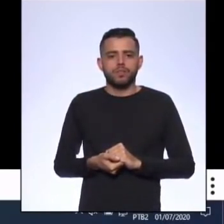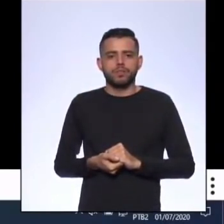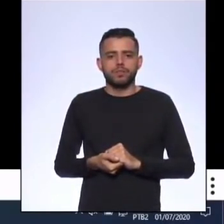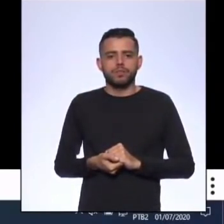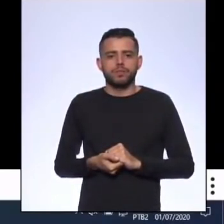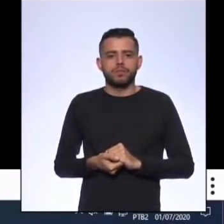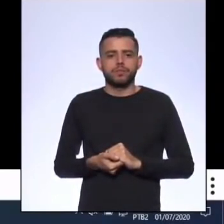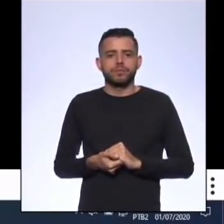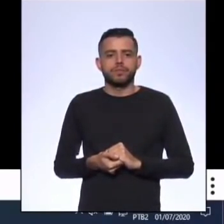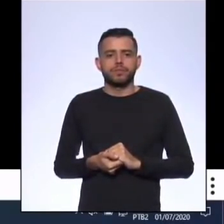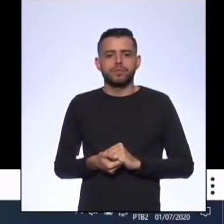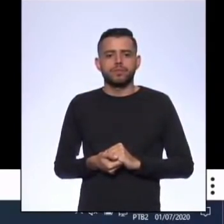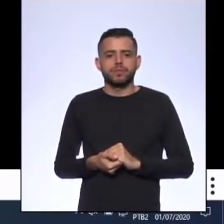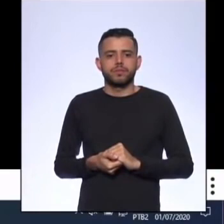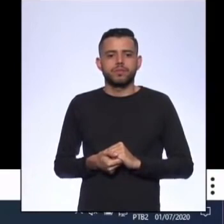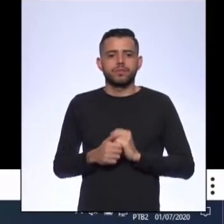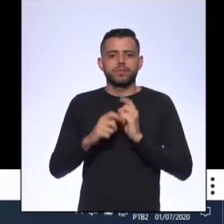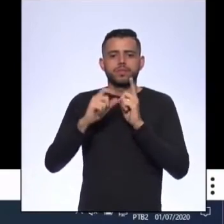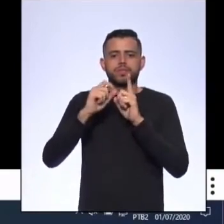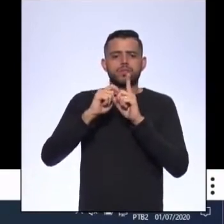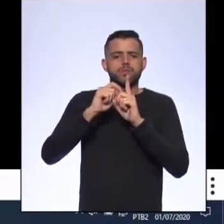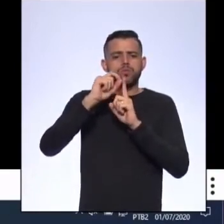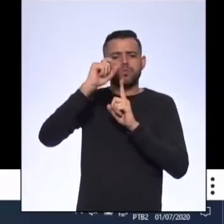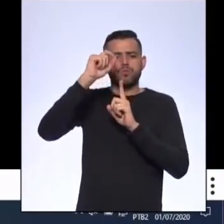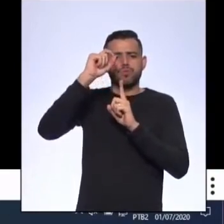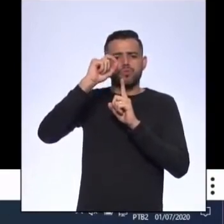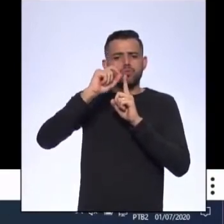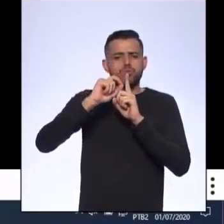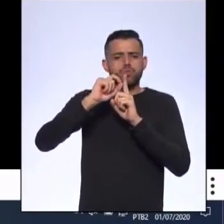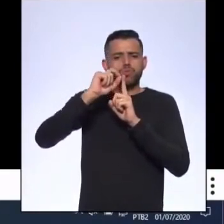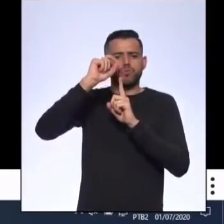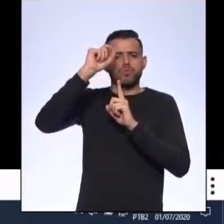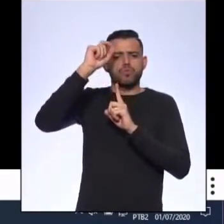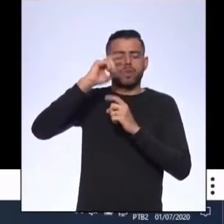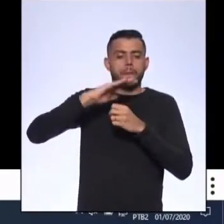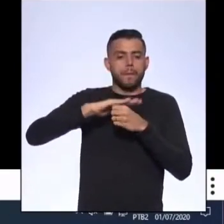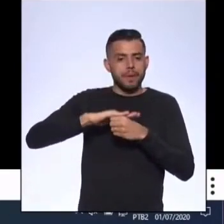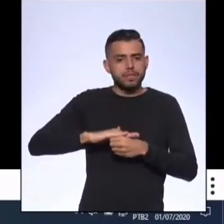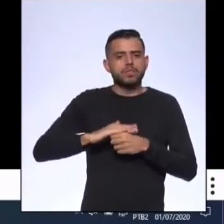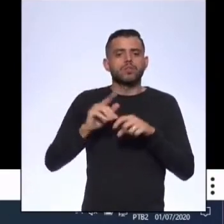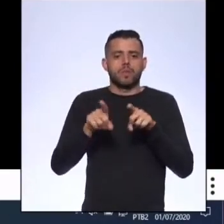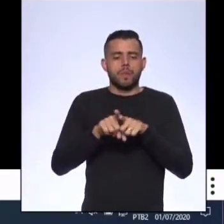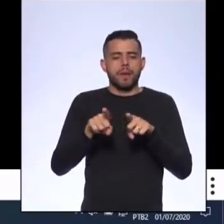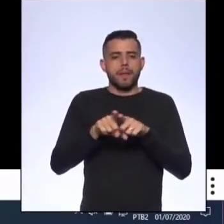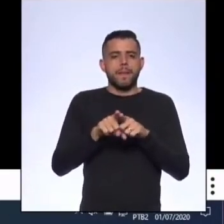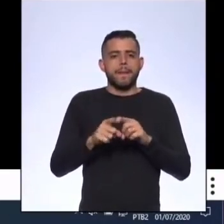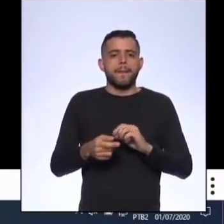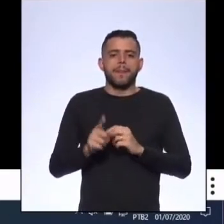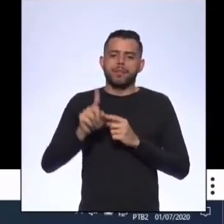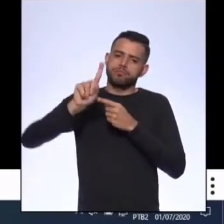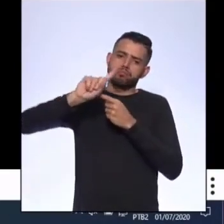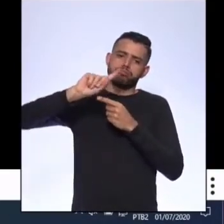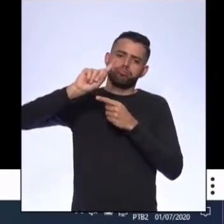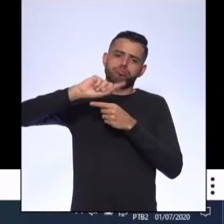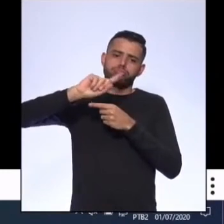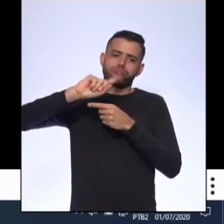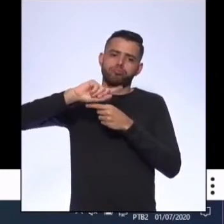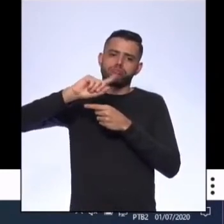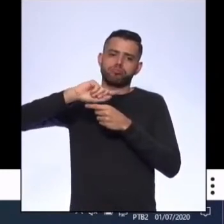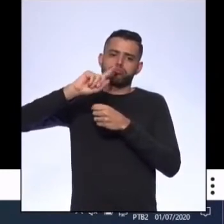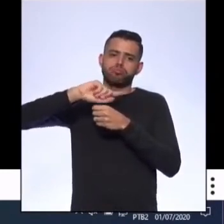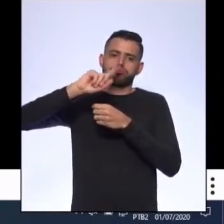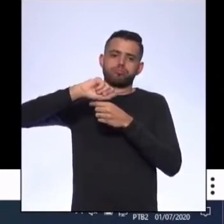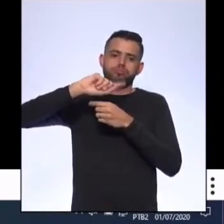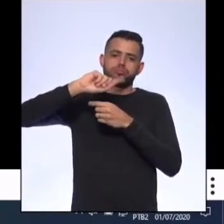Olha lá, a pressão tá diminuindo e a temperatura também, certo? Se a pressão está diminuindo e a temperatura